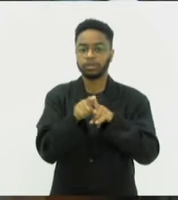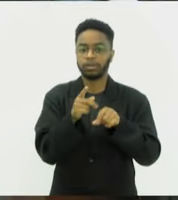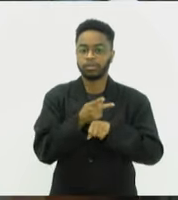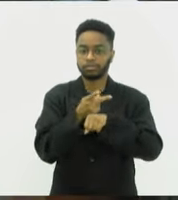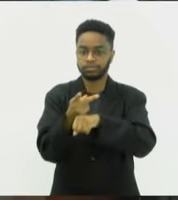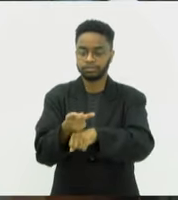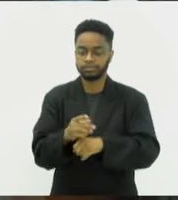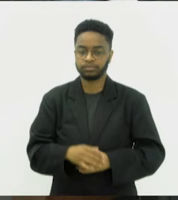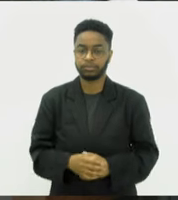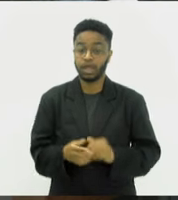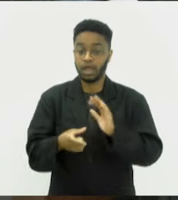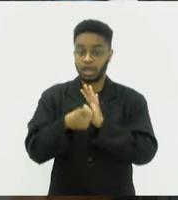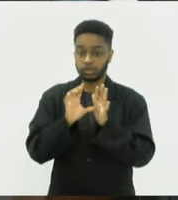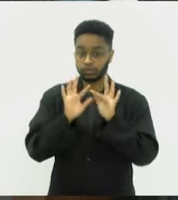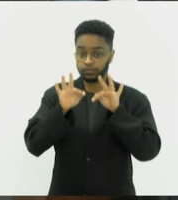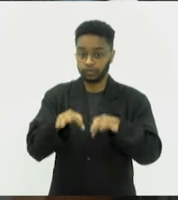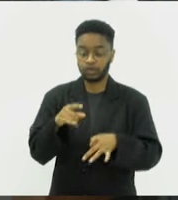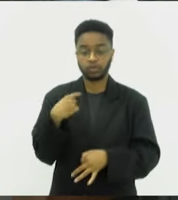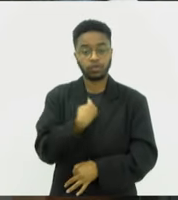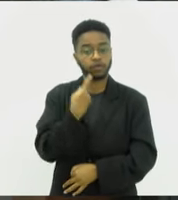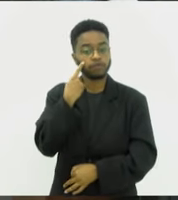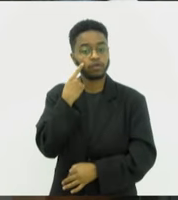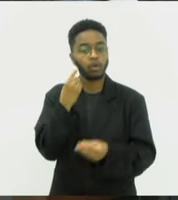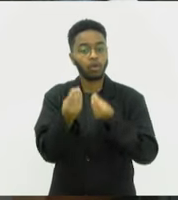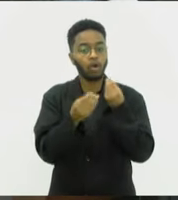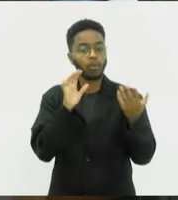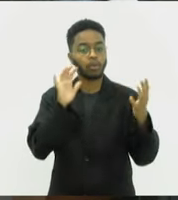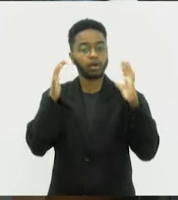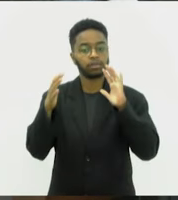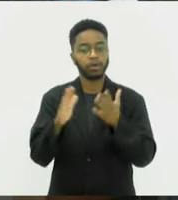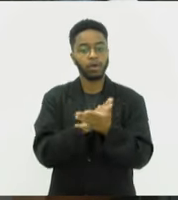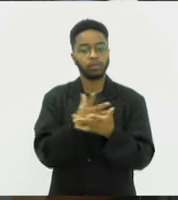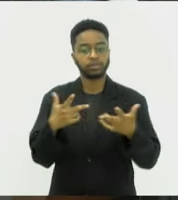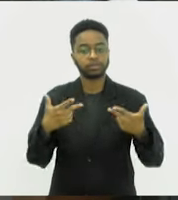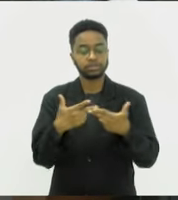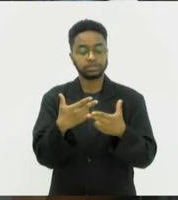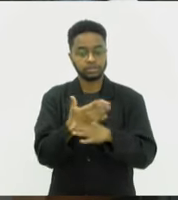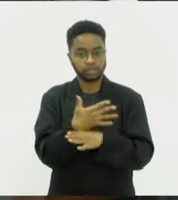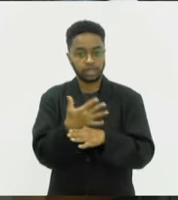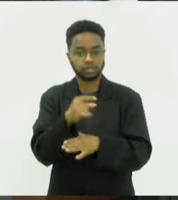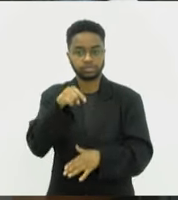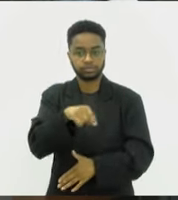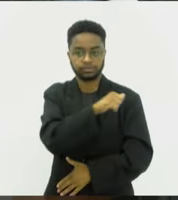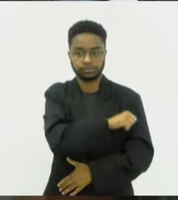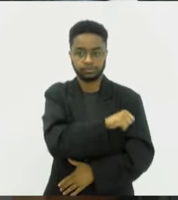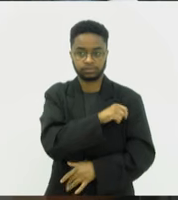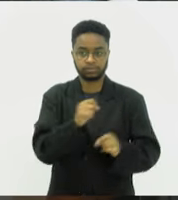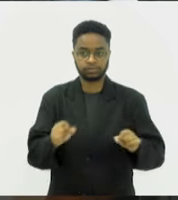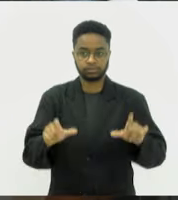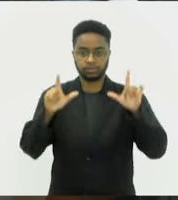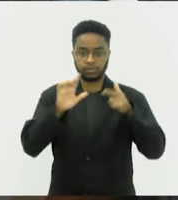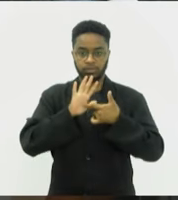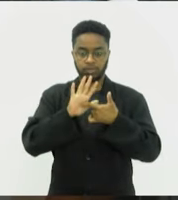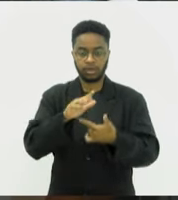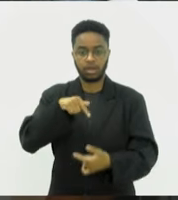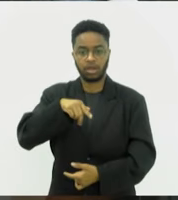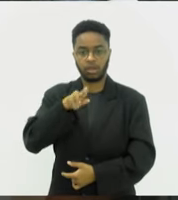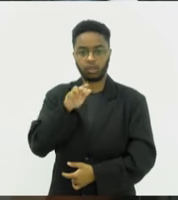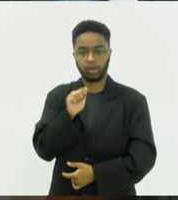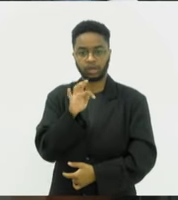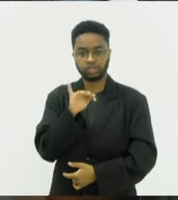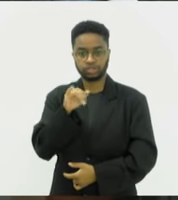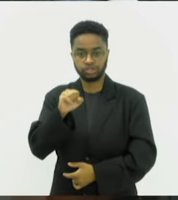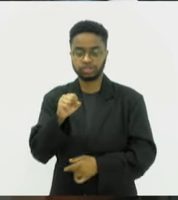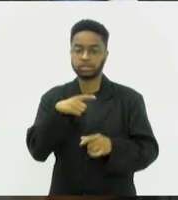E antes de encerrar, vamos dar uma olhada no tempo em algumas cidades do estado. Aqui na tela, Quatis,